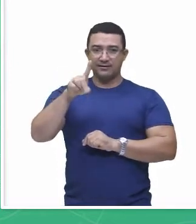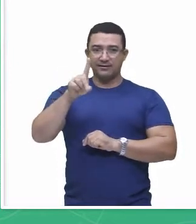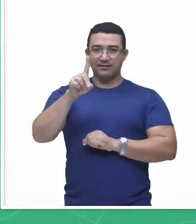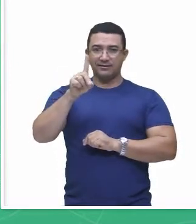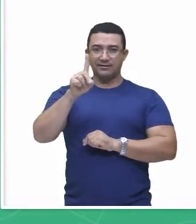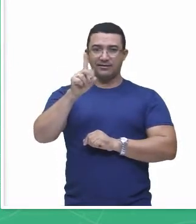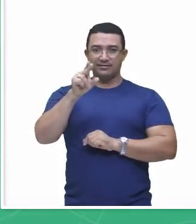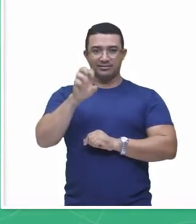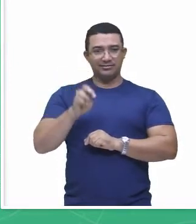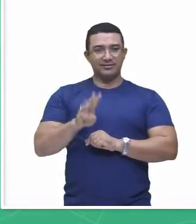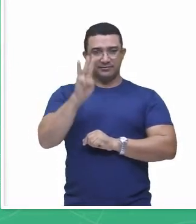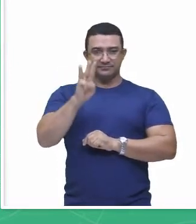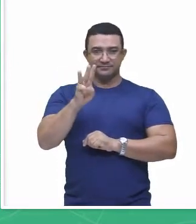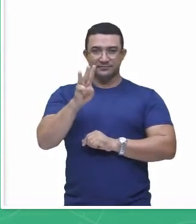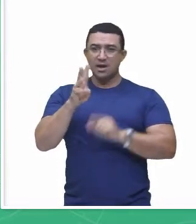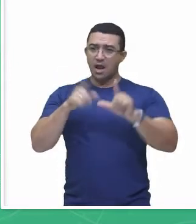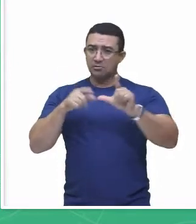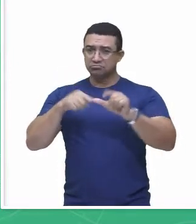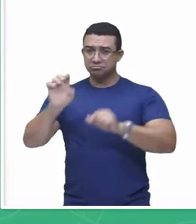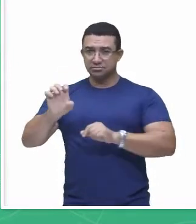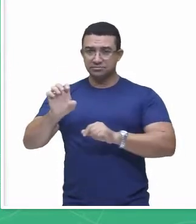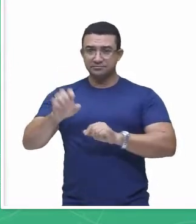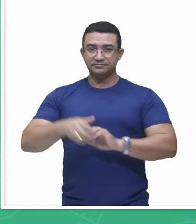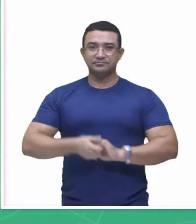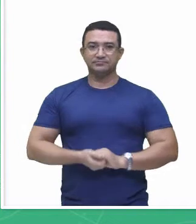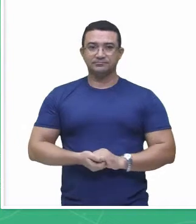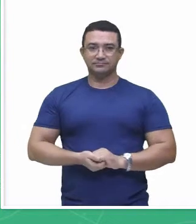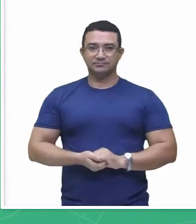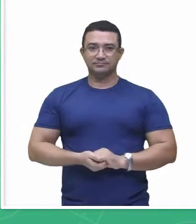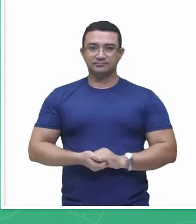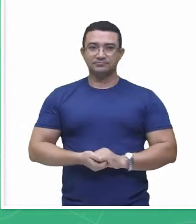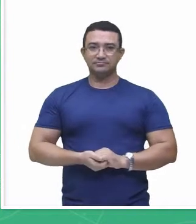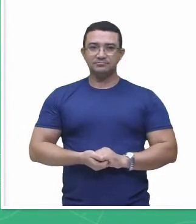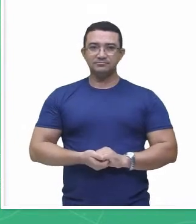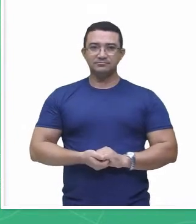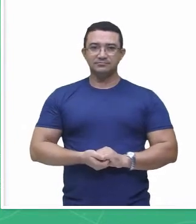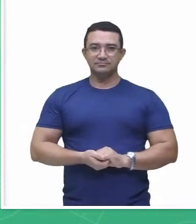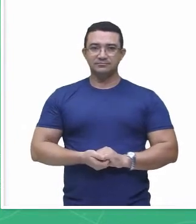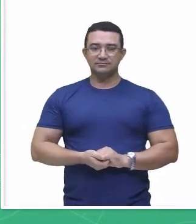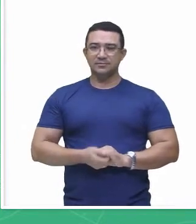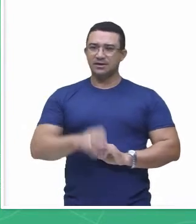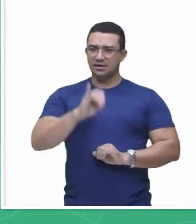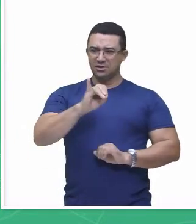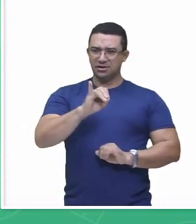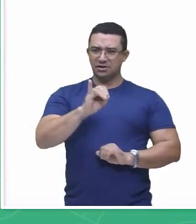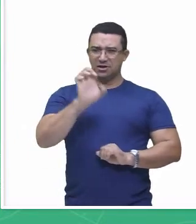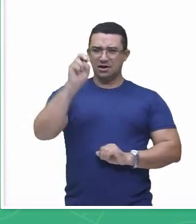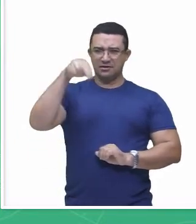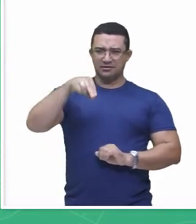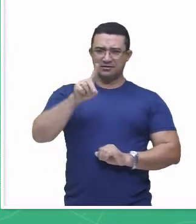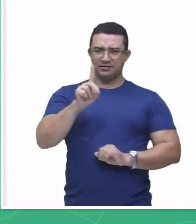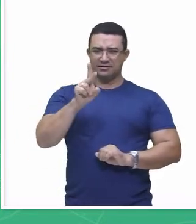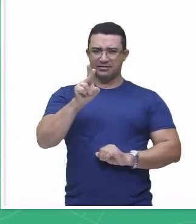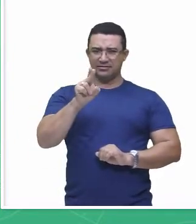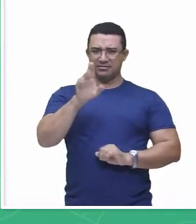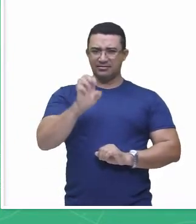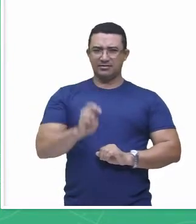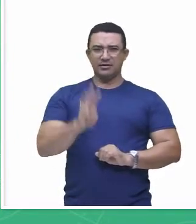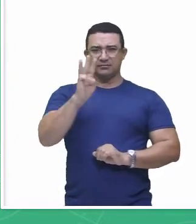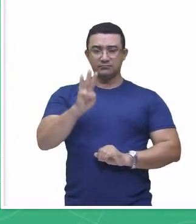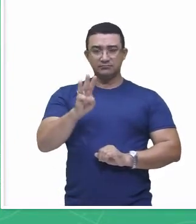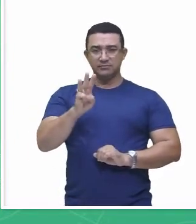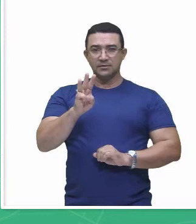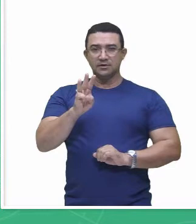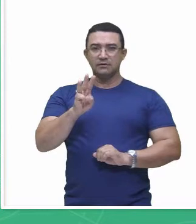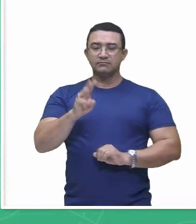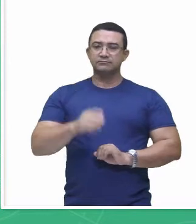o nome, espero que não esteja errado, tá? É o Iandreu, certo? Iandreu. Letra E.